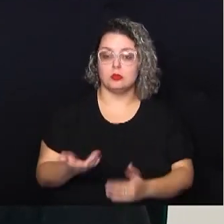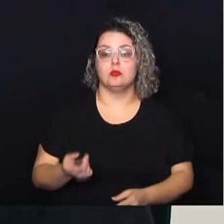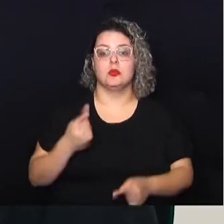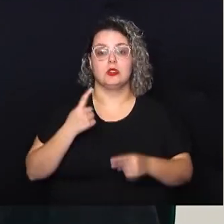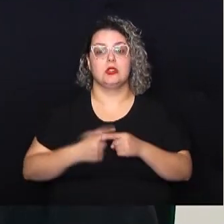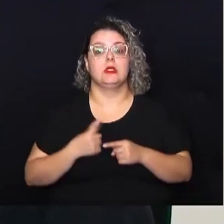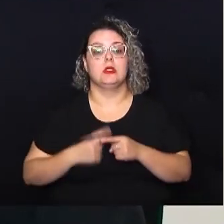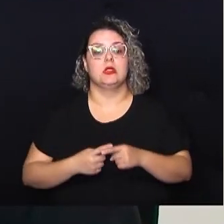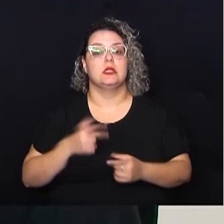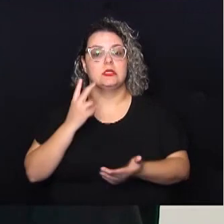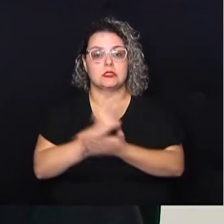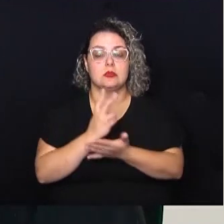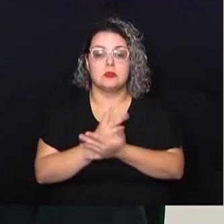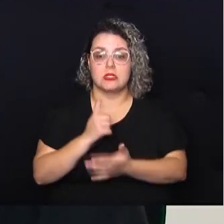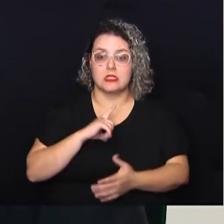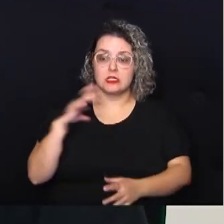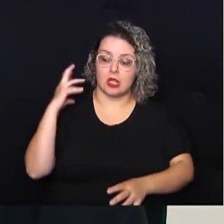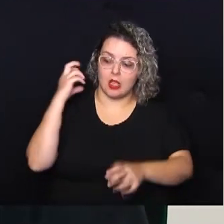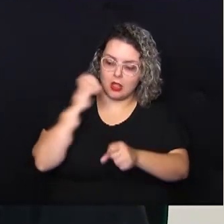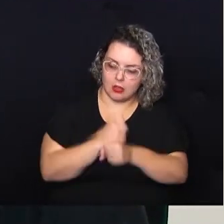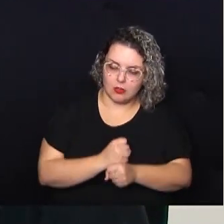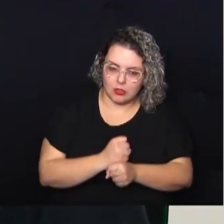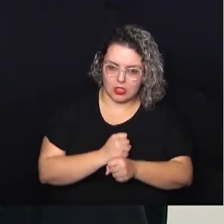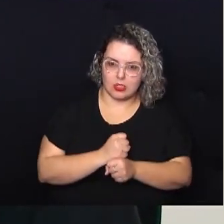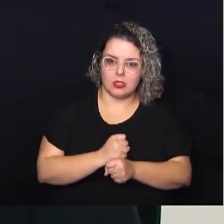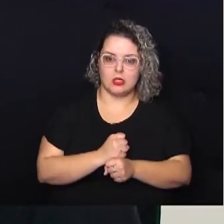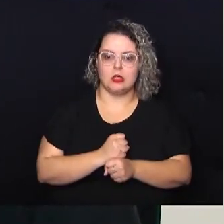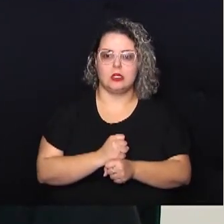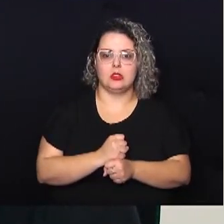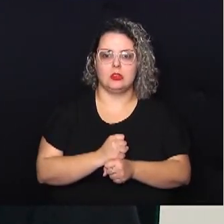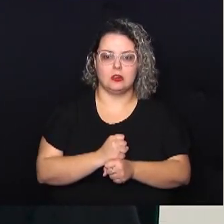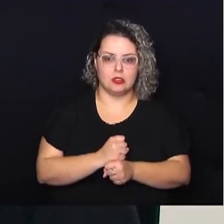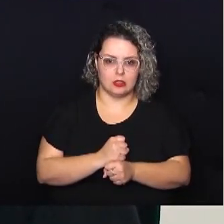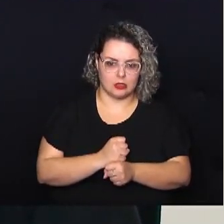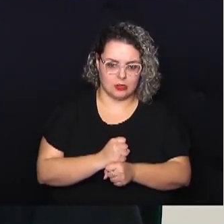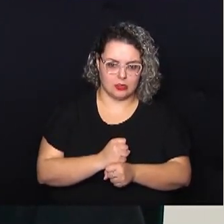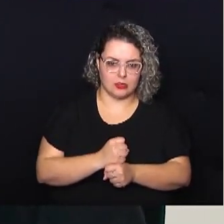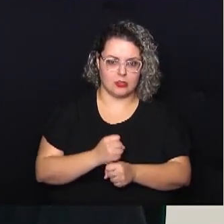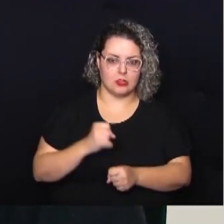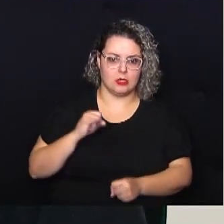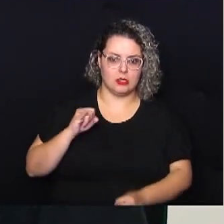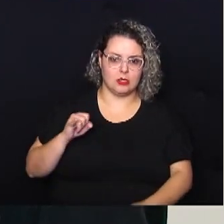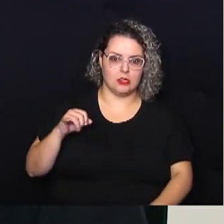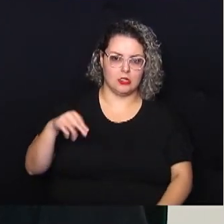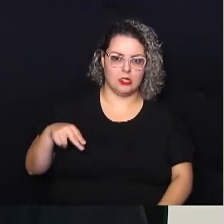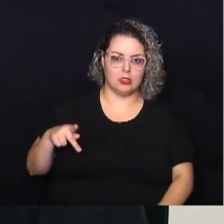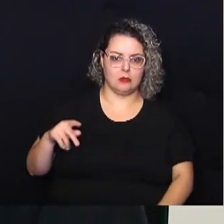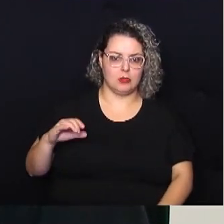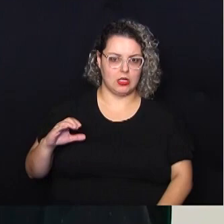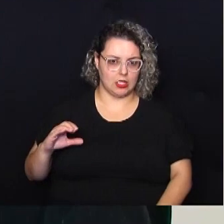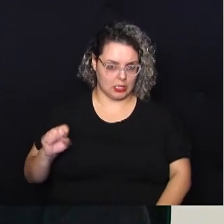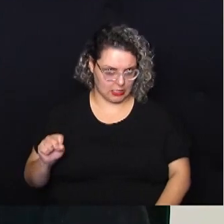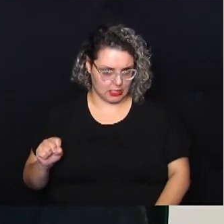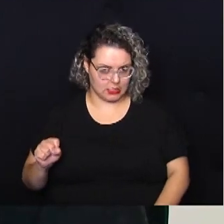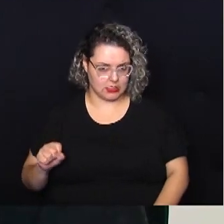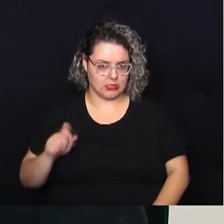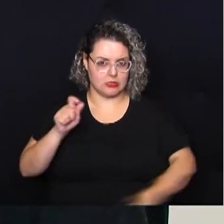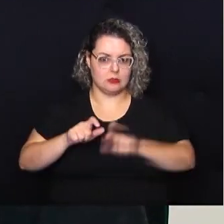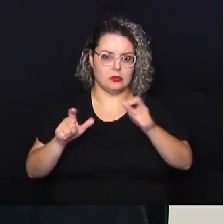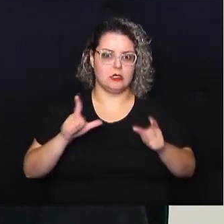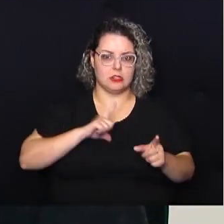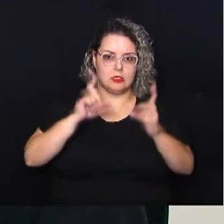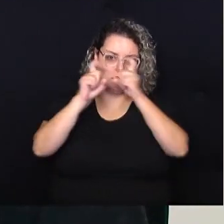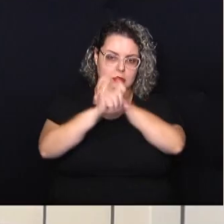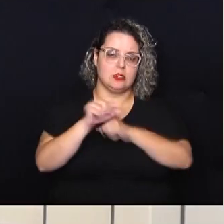vezes que tem os cálculos de recolhimento do INPS, as pessoas têm dificuldade de fazer isso.